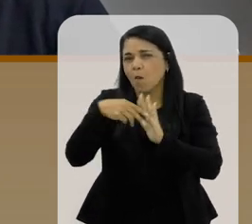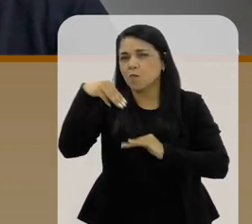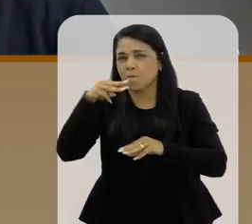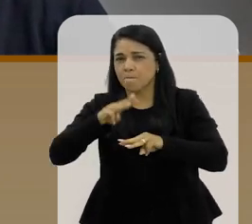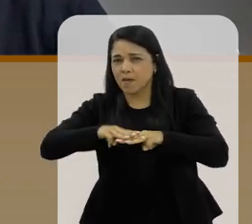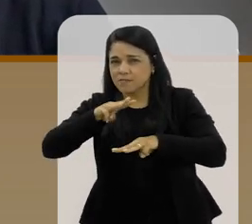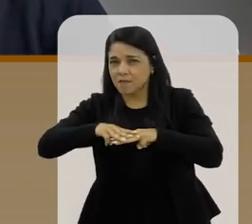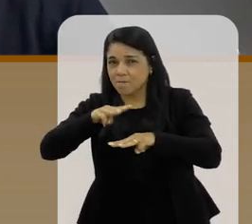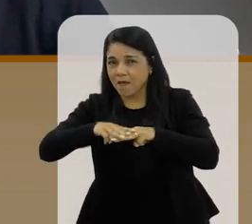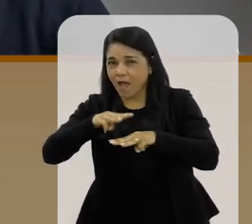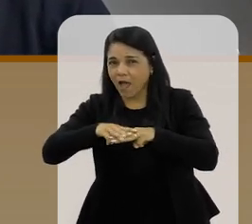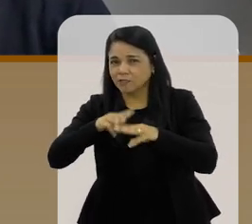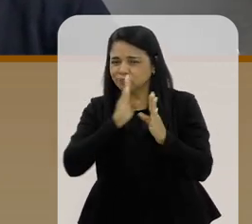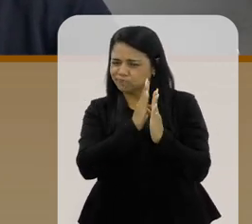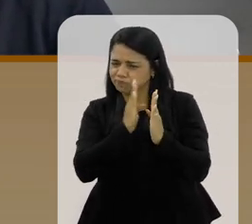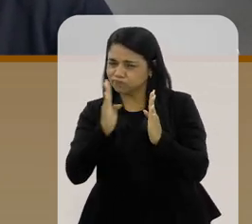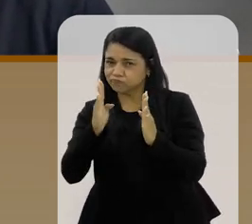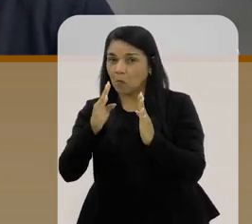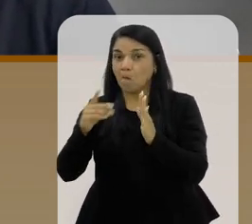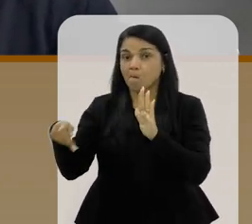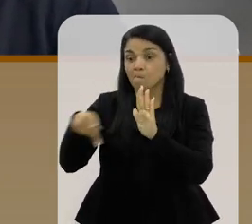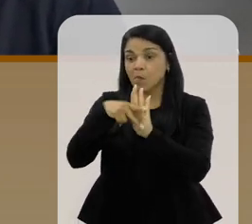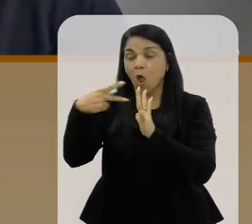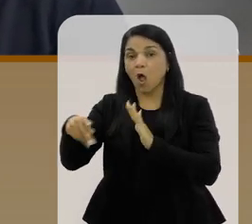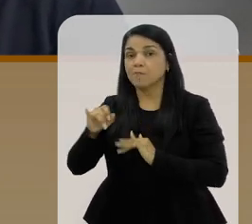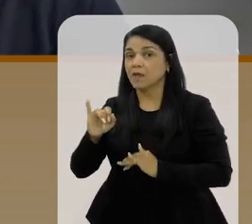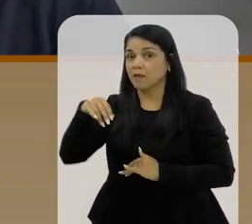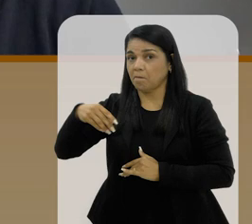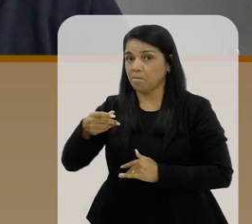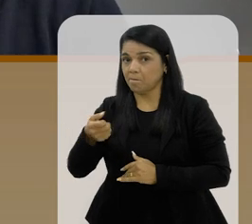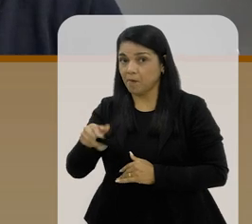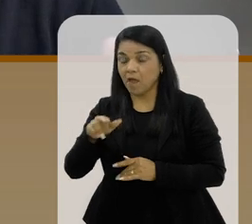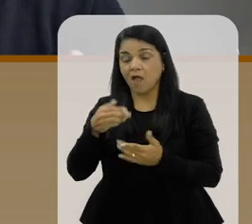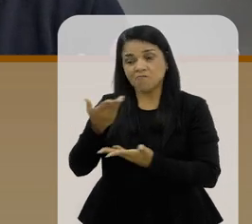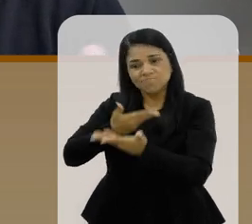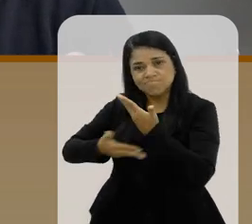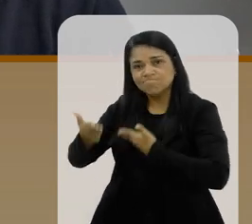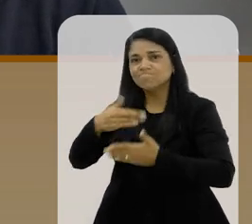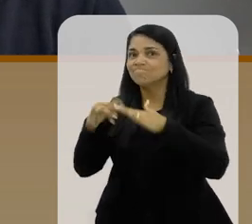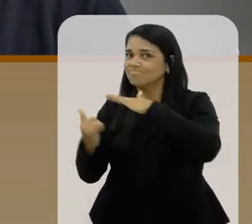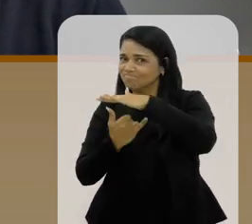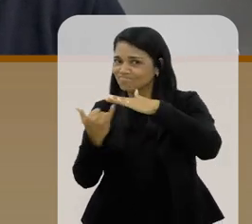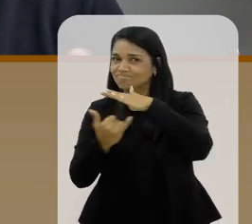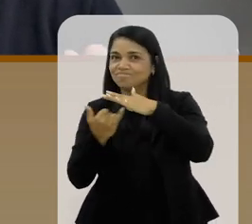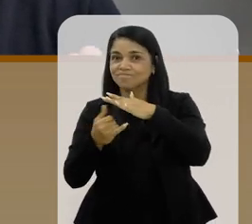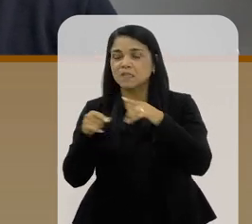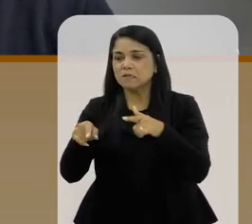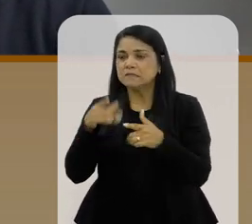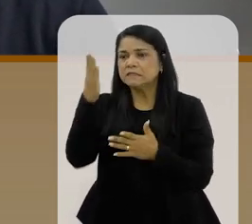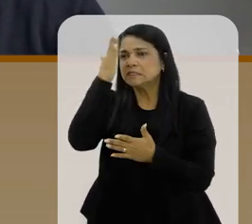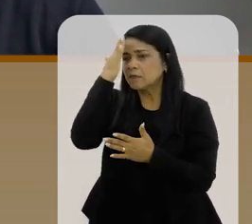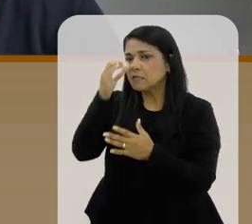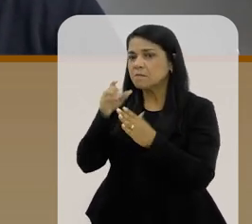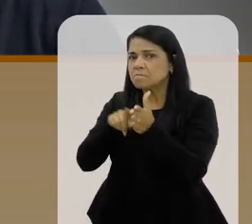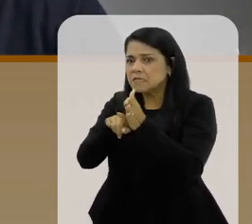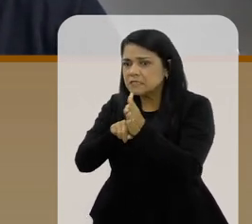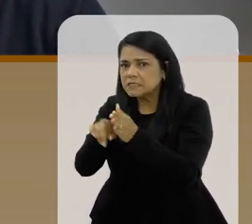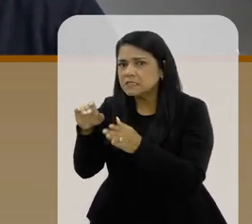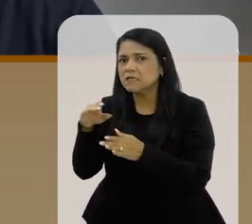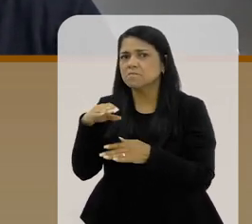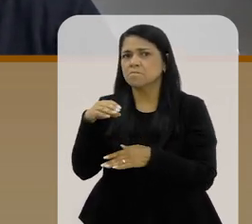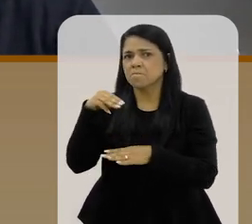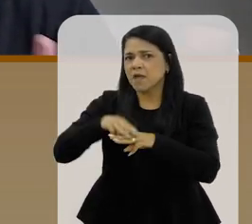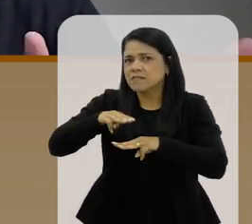matemática que eram de coleções feitas pelo INPA, e aos poucos eu tive essa interação com essa instituição e fiquei sabendo que lá se fazia pesquisa em